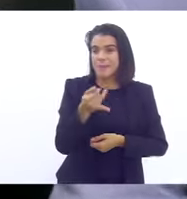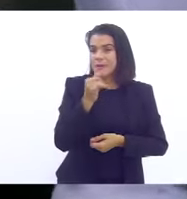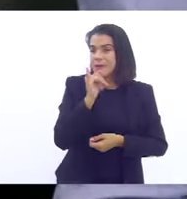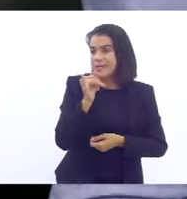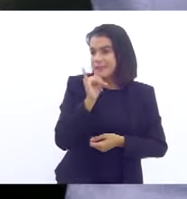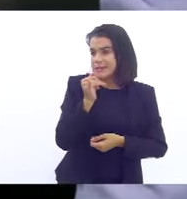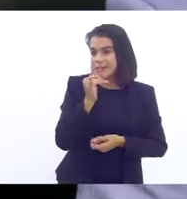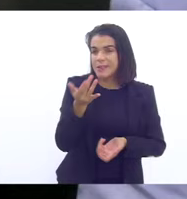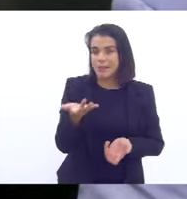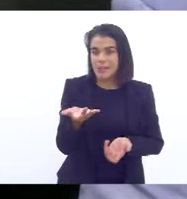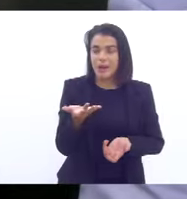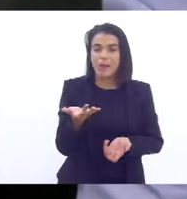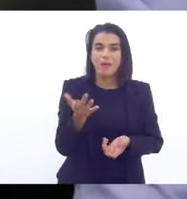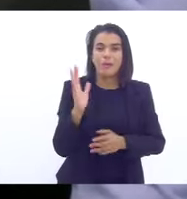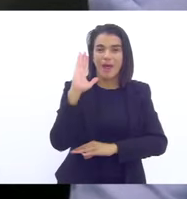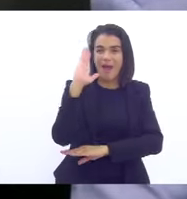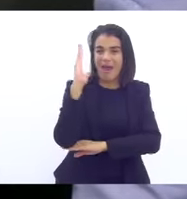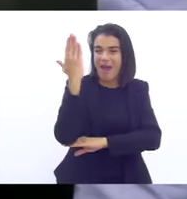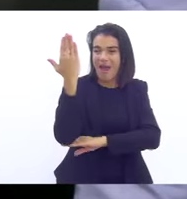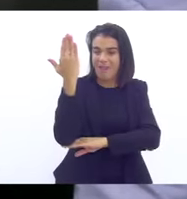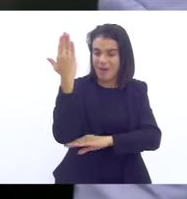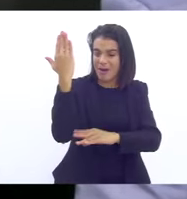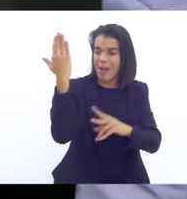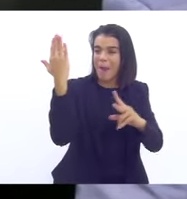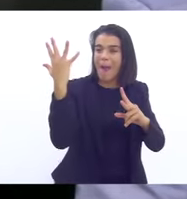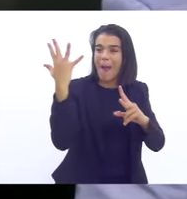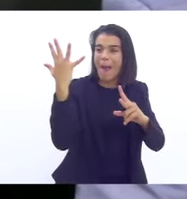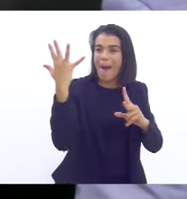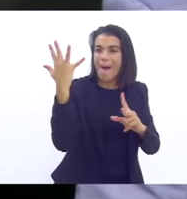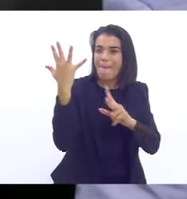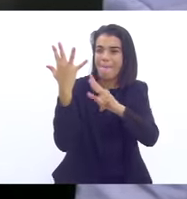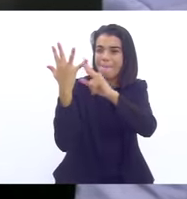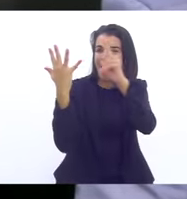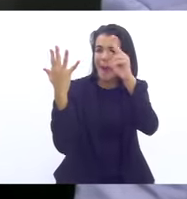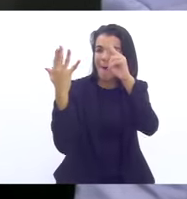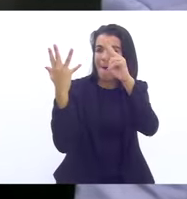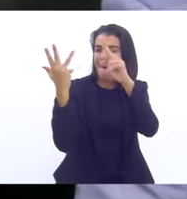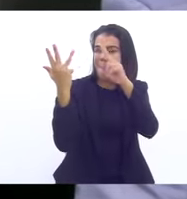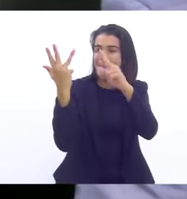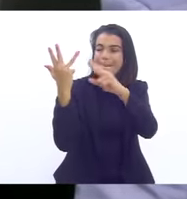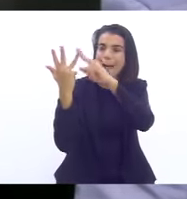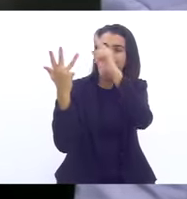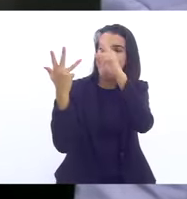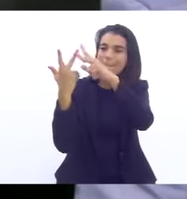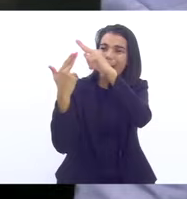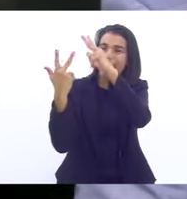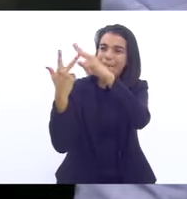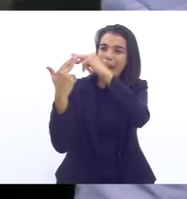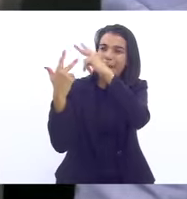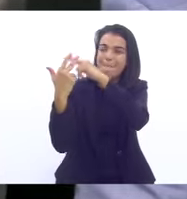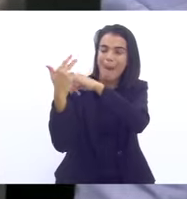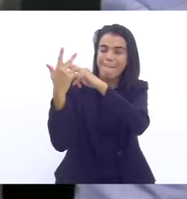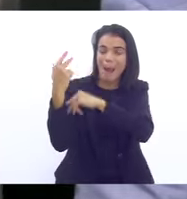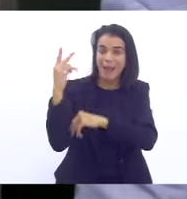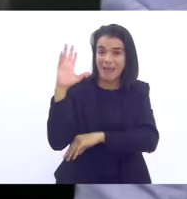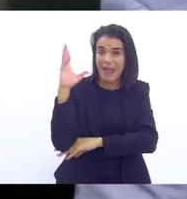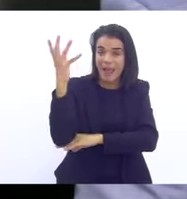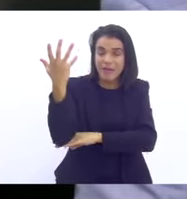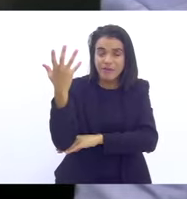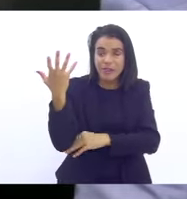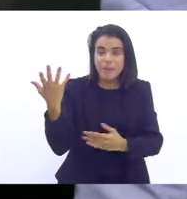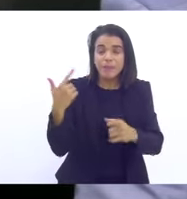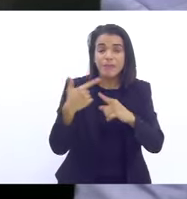de tirar a vegetação, a poda, é um ponto nevrálgico. Por quê? Primeiro, porque